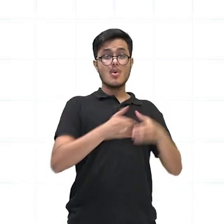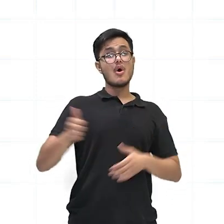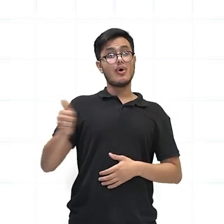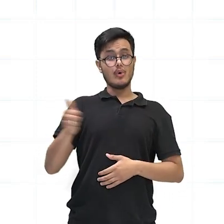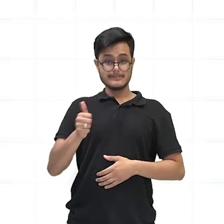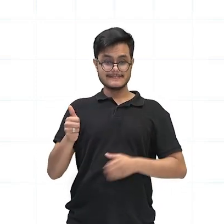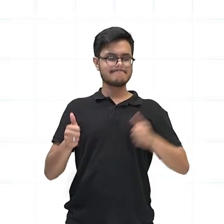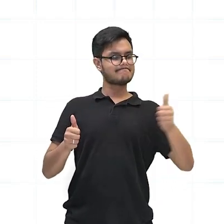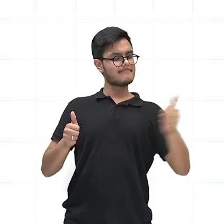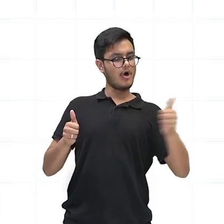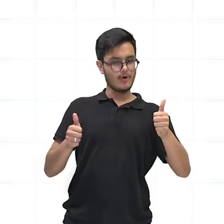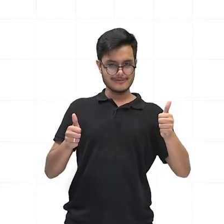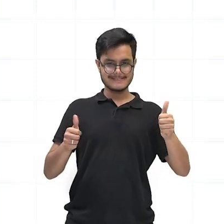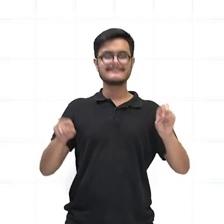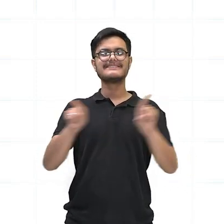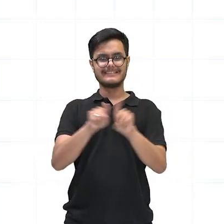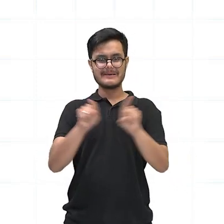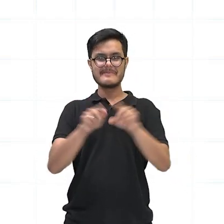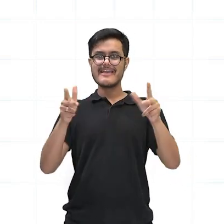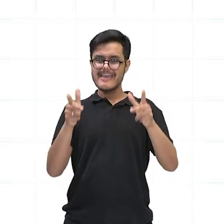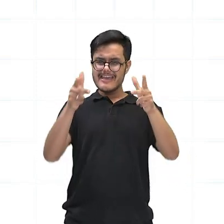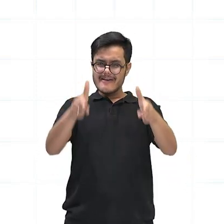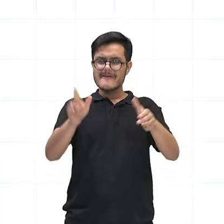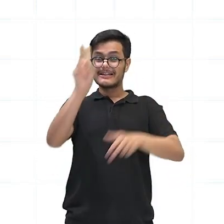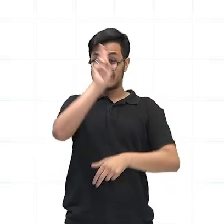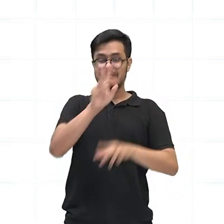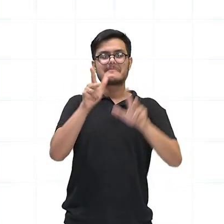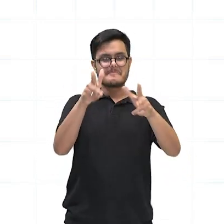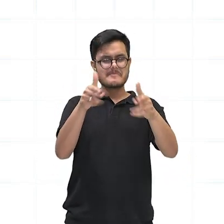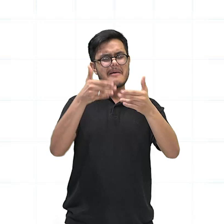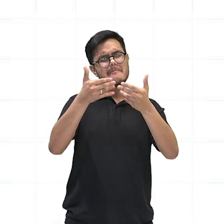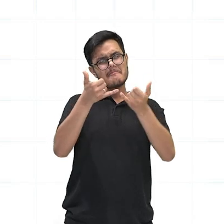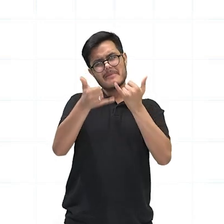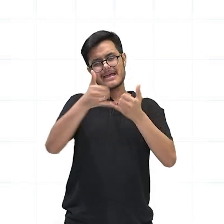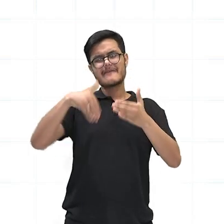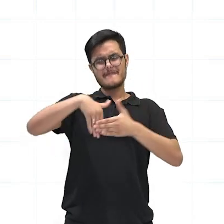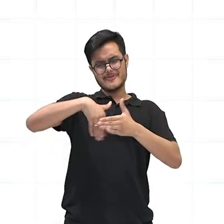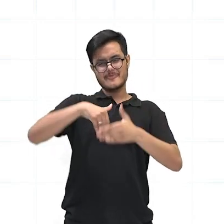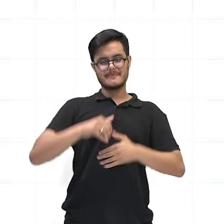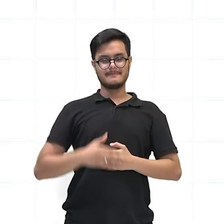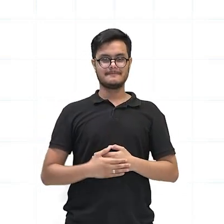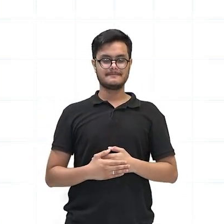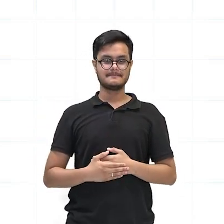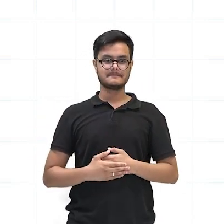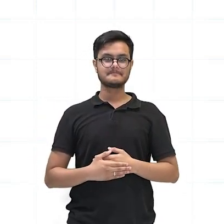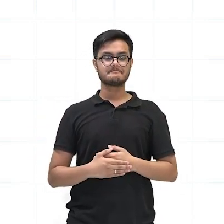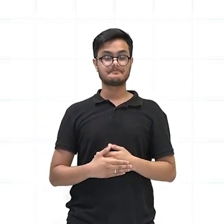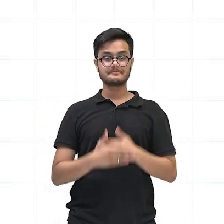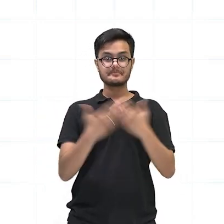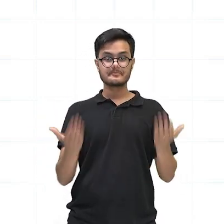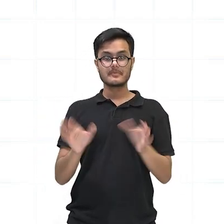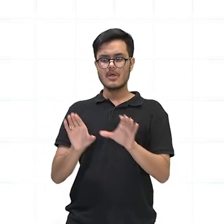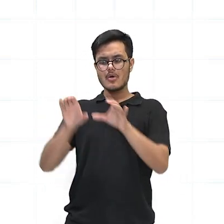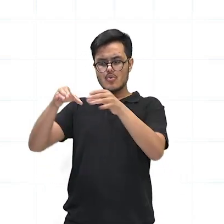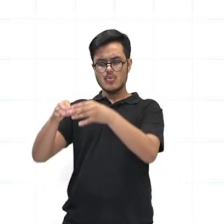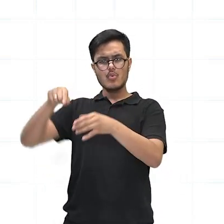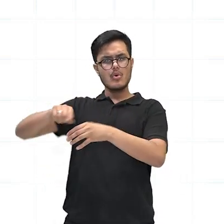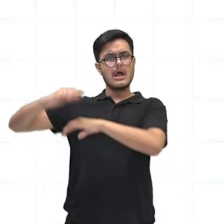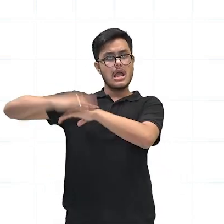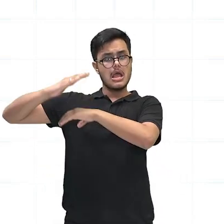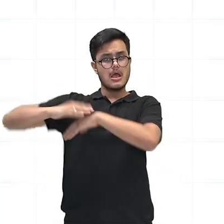por 11 jogadores. Lembra aí um pouquinho do futebol também, né? Uma equipe atua